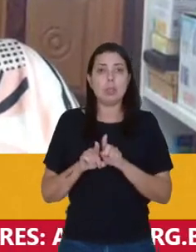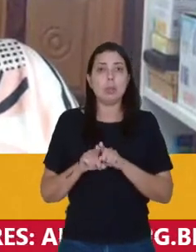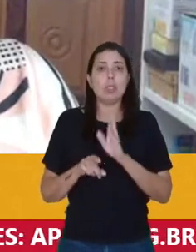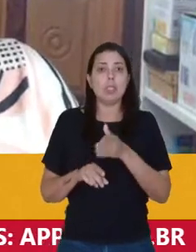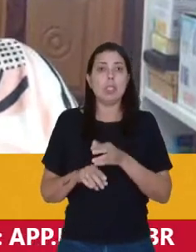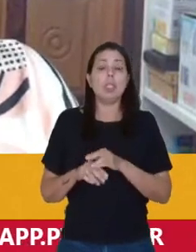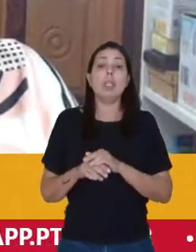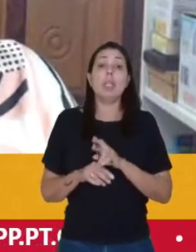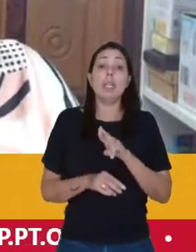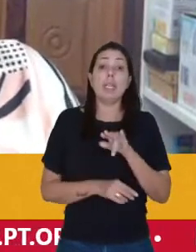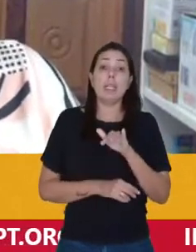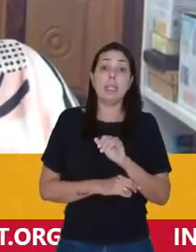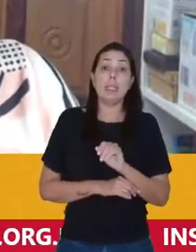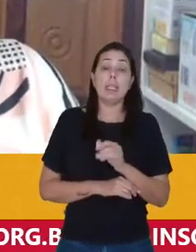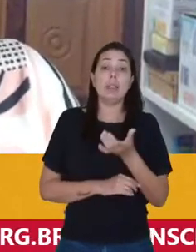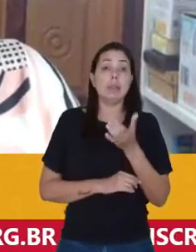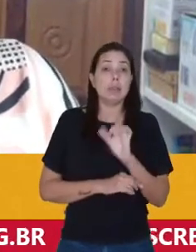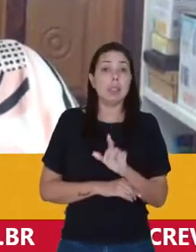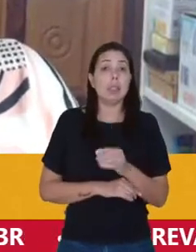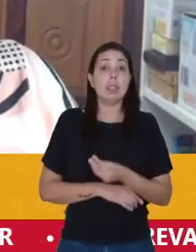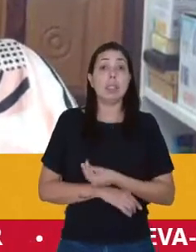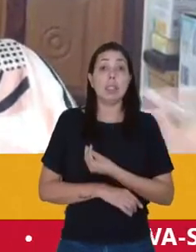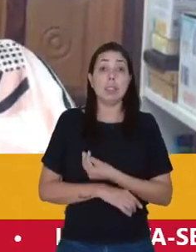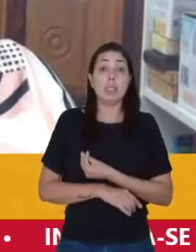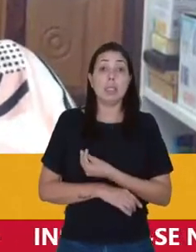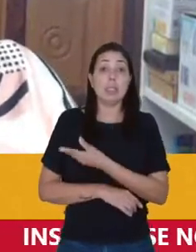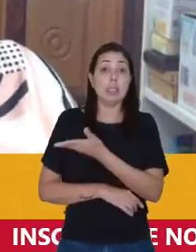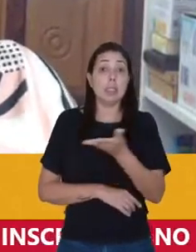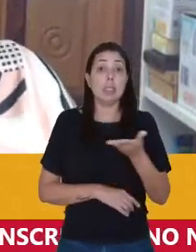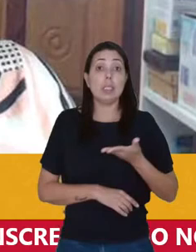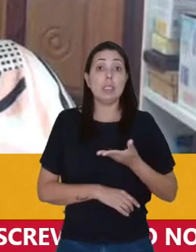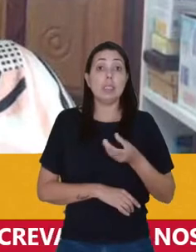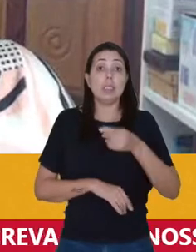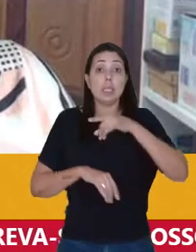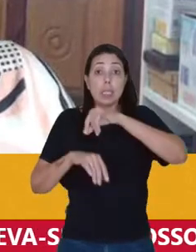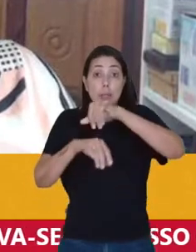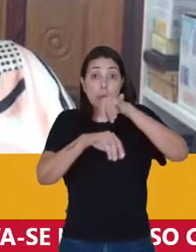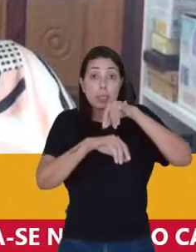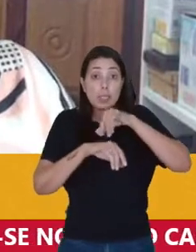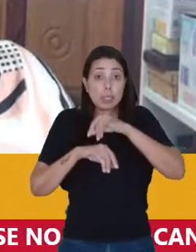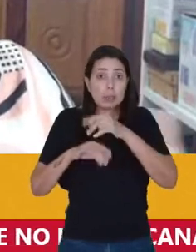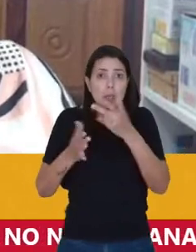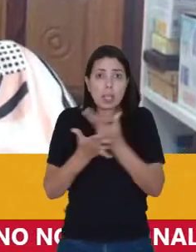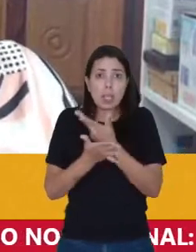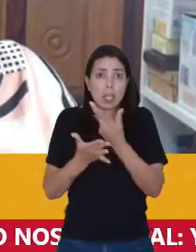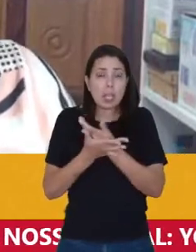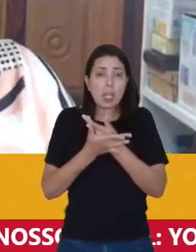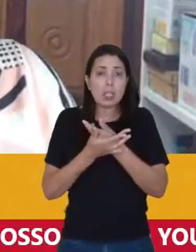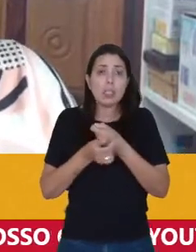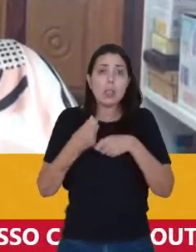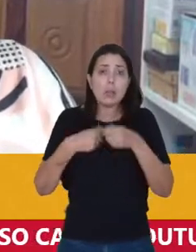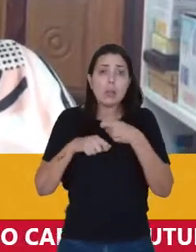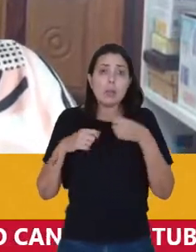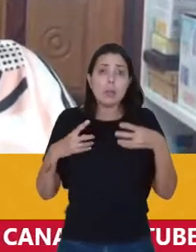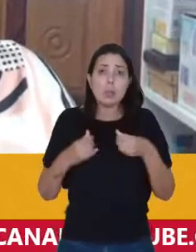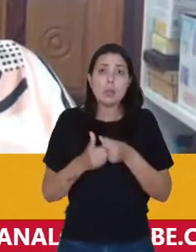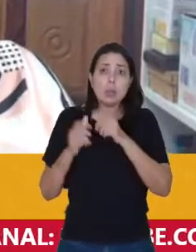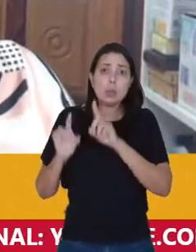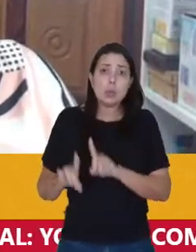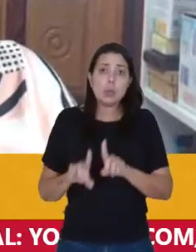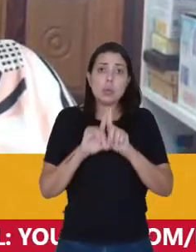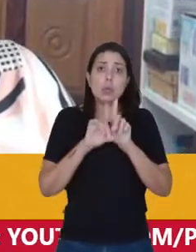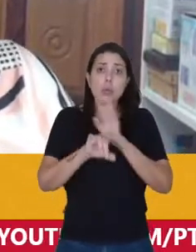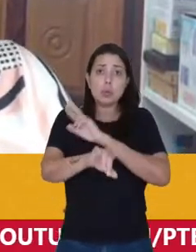Renato falou, a negação da existência, que esse capitalismo exacerbado, essa economia predatória, junto com